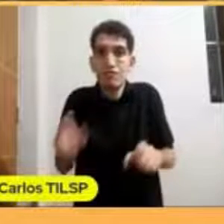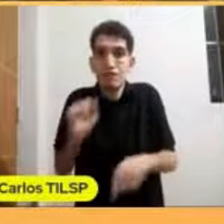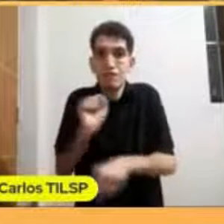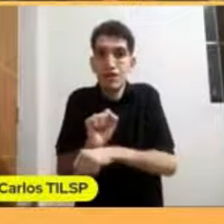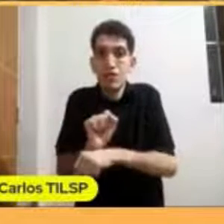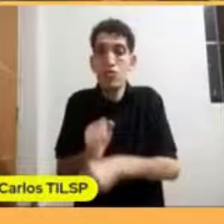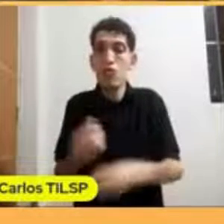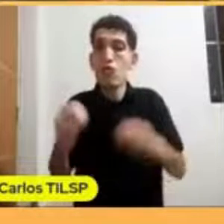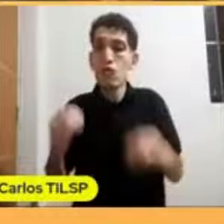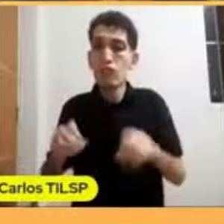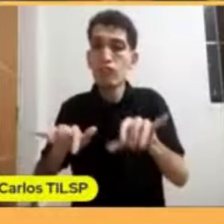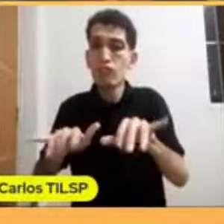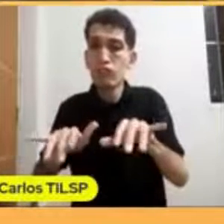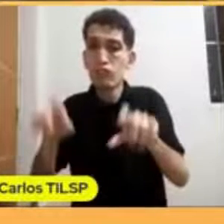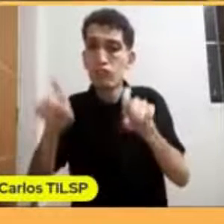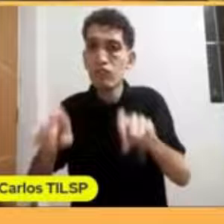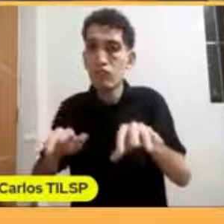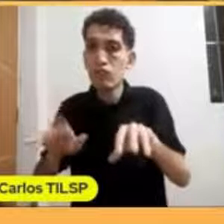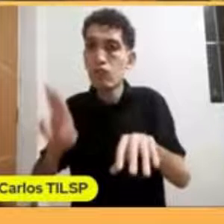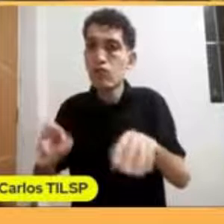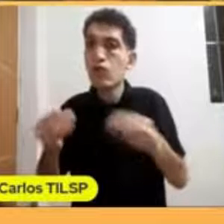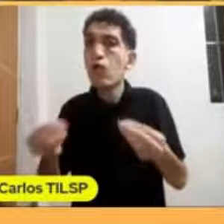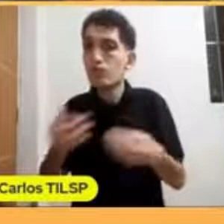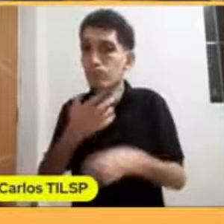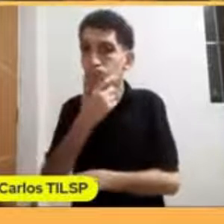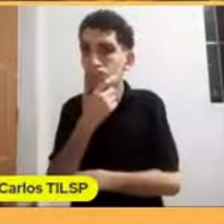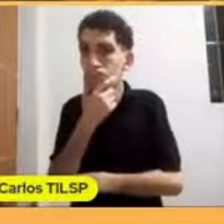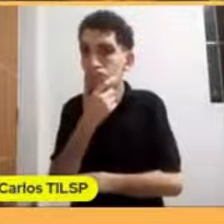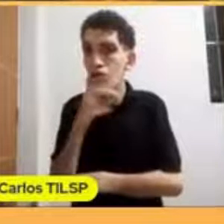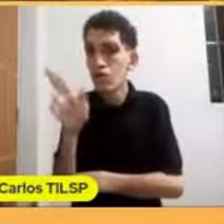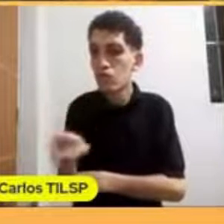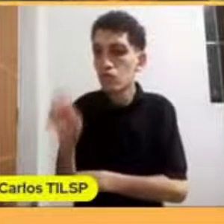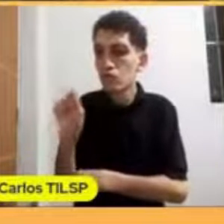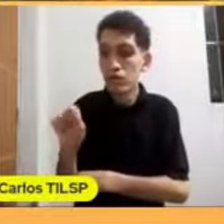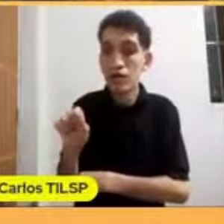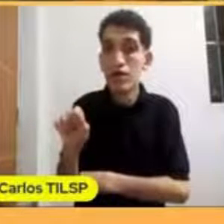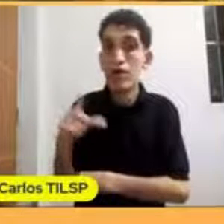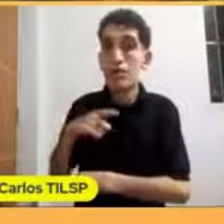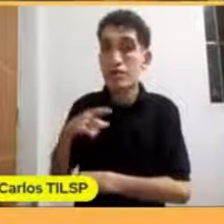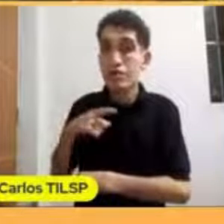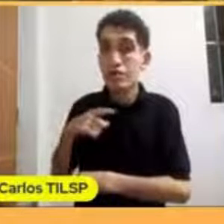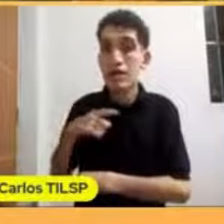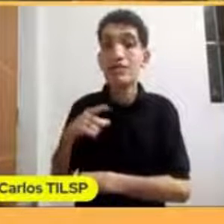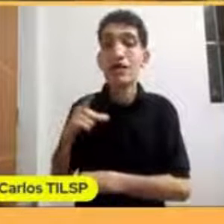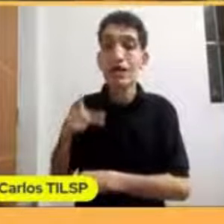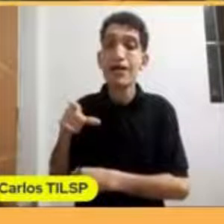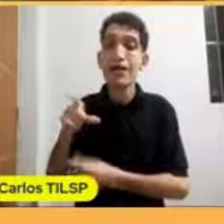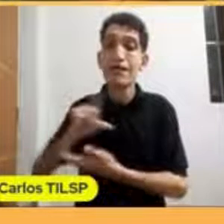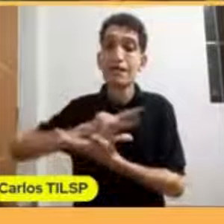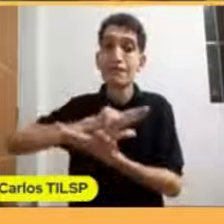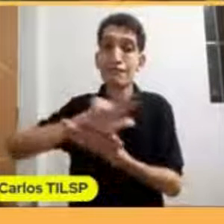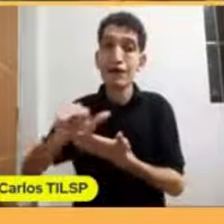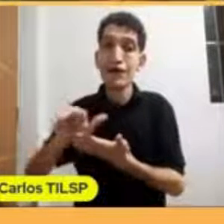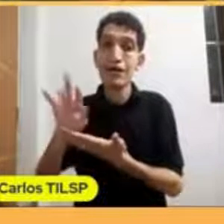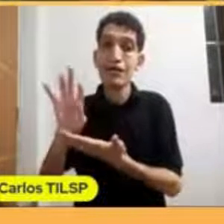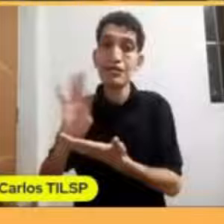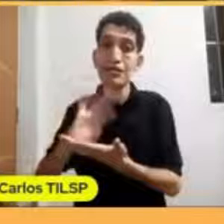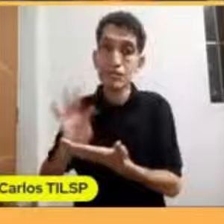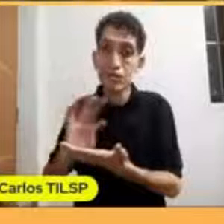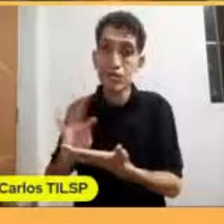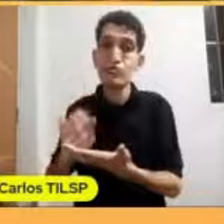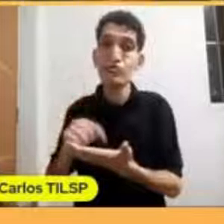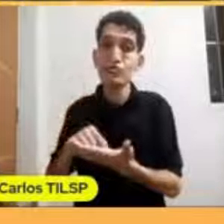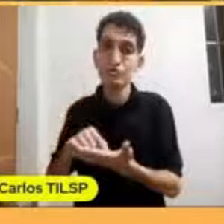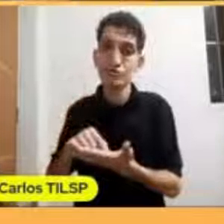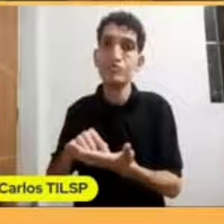computador? Né? Qual vai ser o recurso que ela vai usar? Nós chamamos de tecnologias assistivas, né? A gente vai ver aí nas próximas lives. Então,